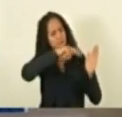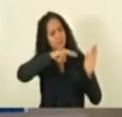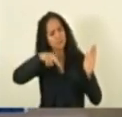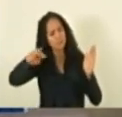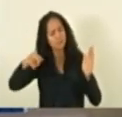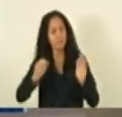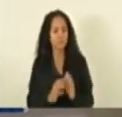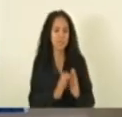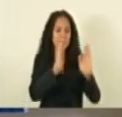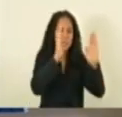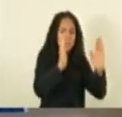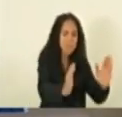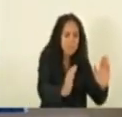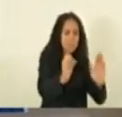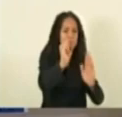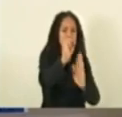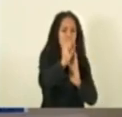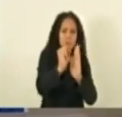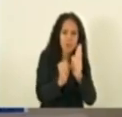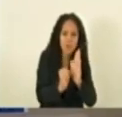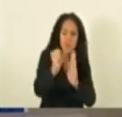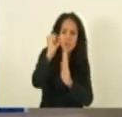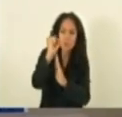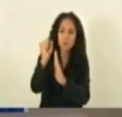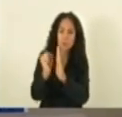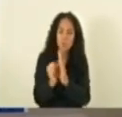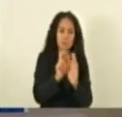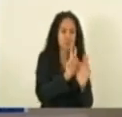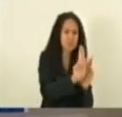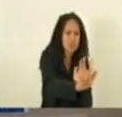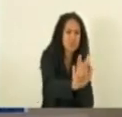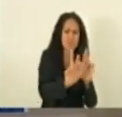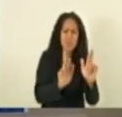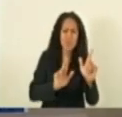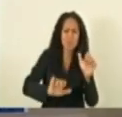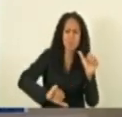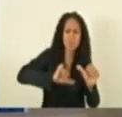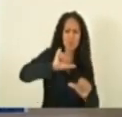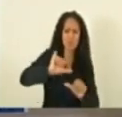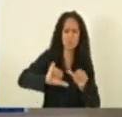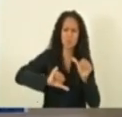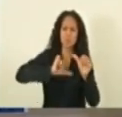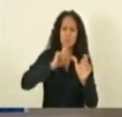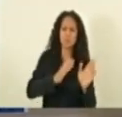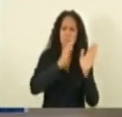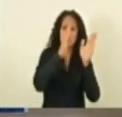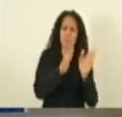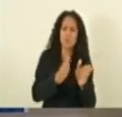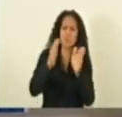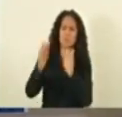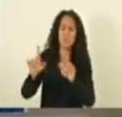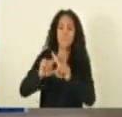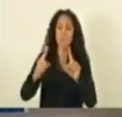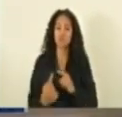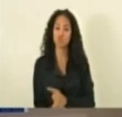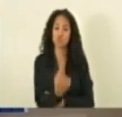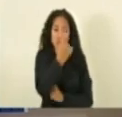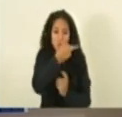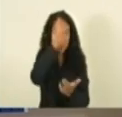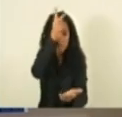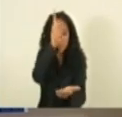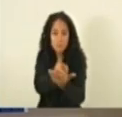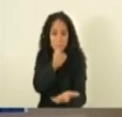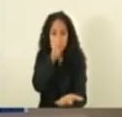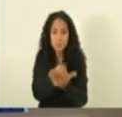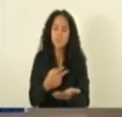em cada período, em cada século, as coisas foram diferentes e foram mudando, e muita coisa foi mudando, mas uma coisa não mudou e